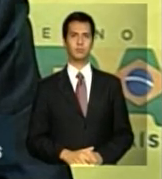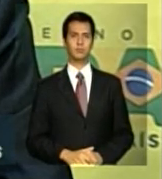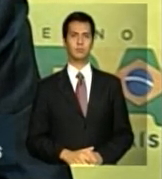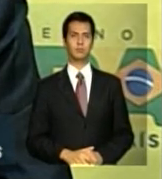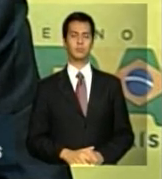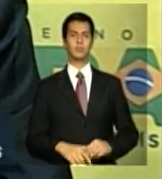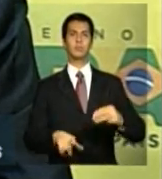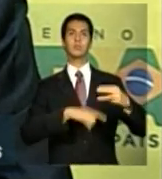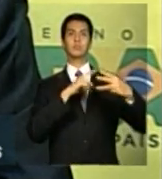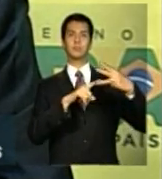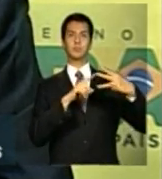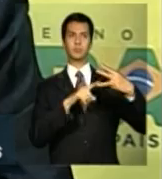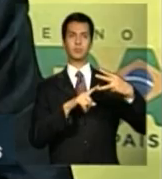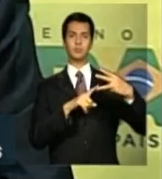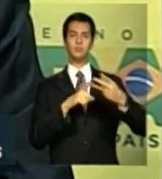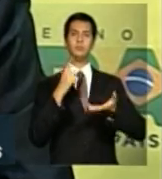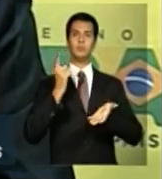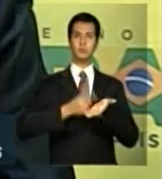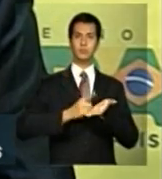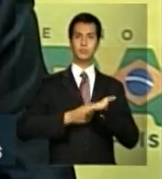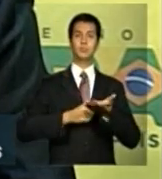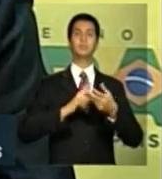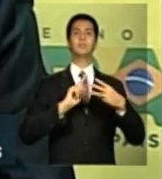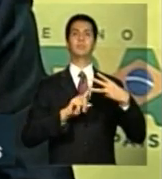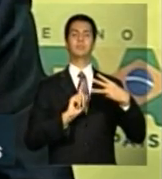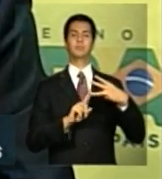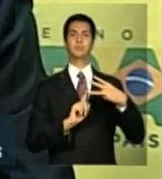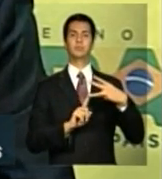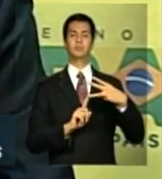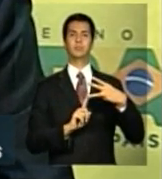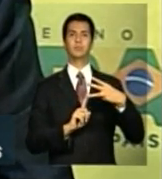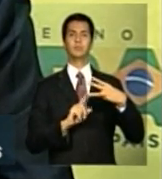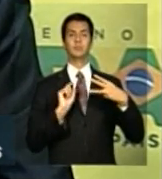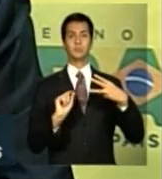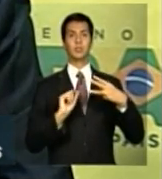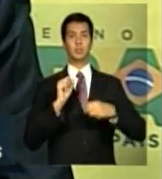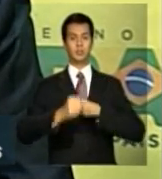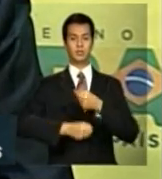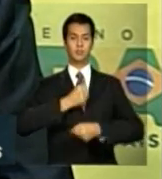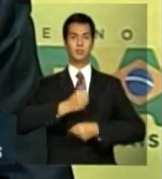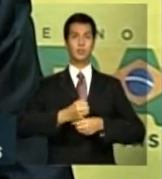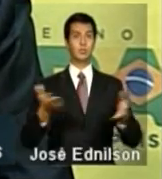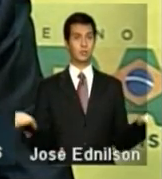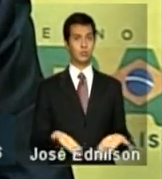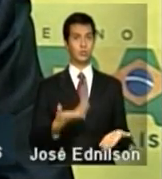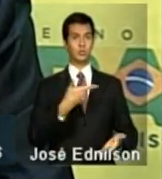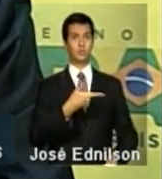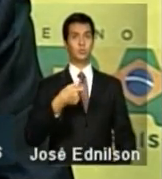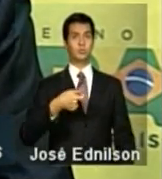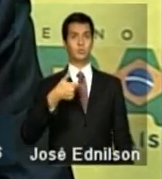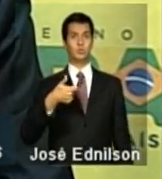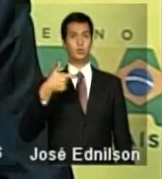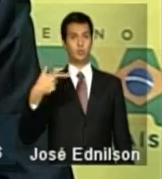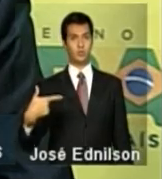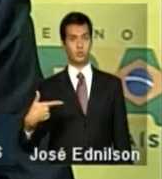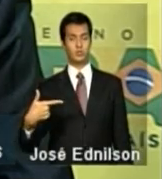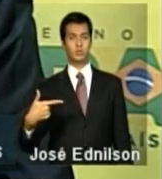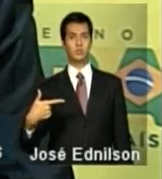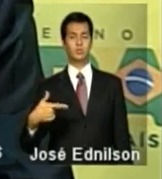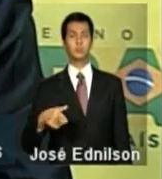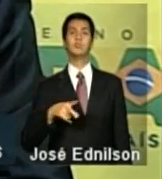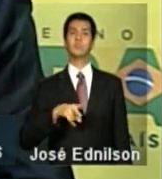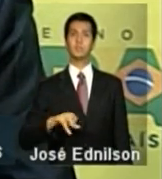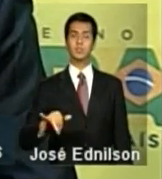E o terceiro ponto do acordo é que haveria, este ano, de 2012,